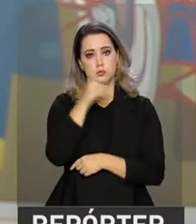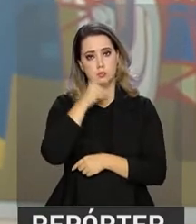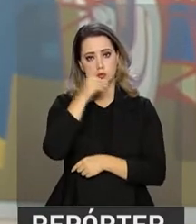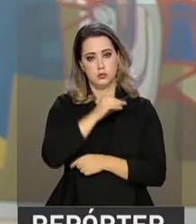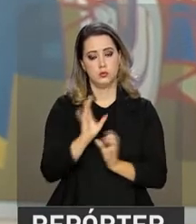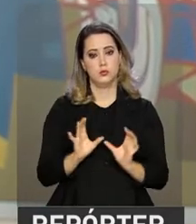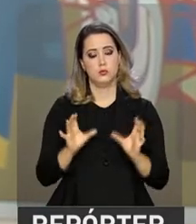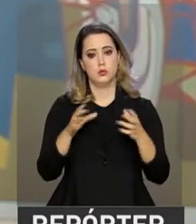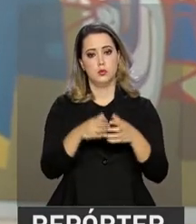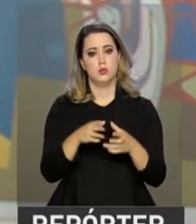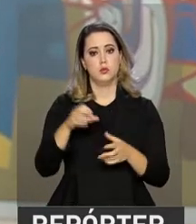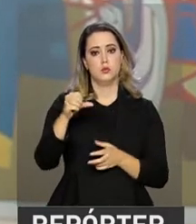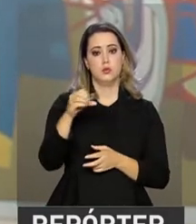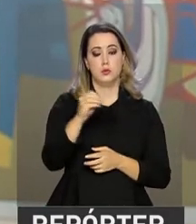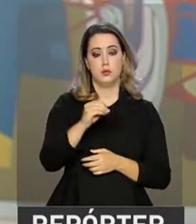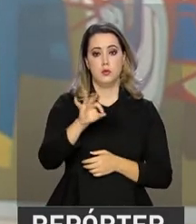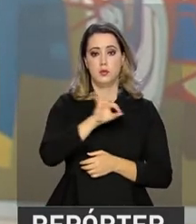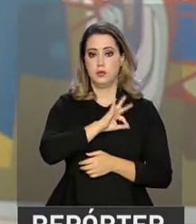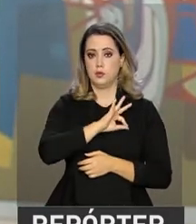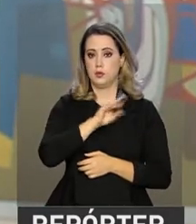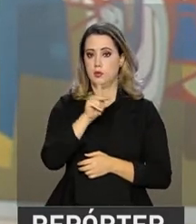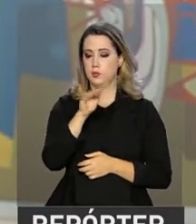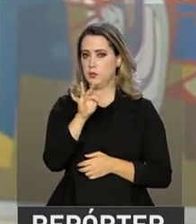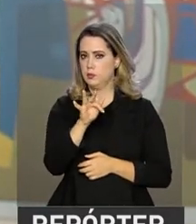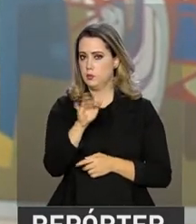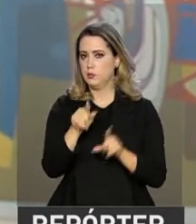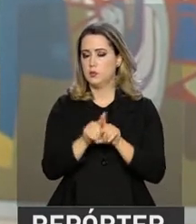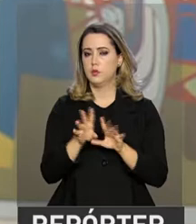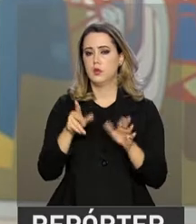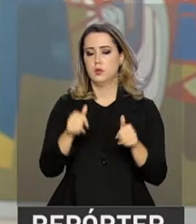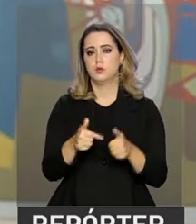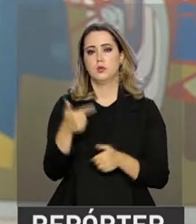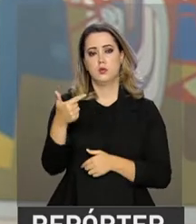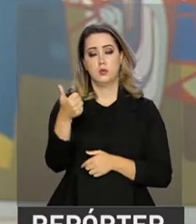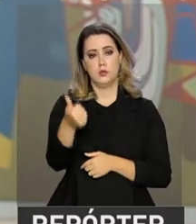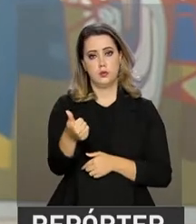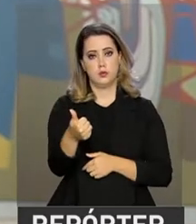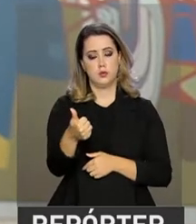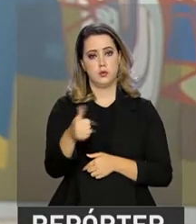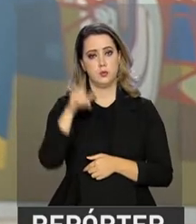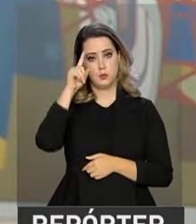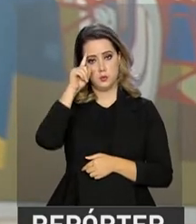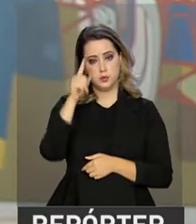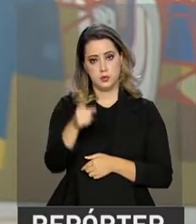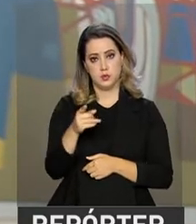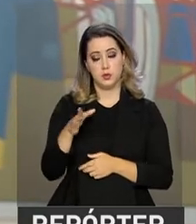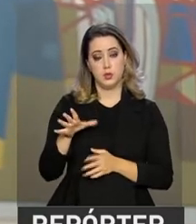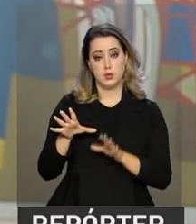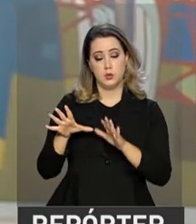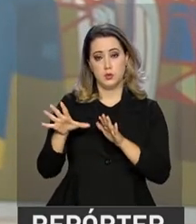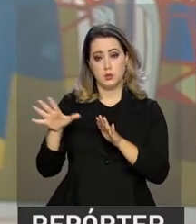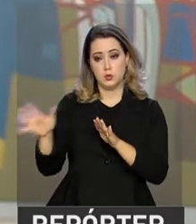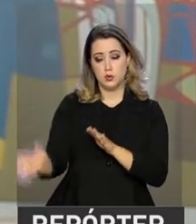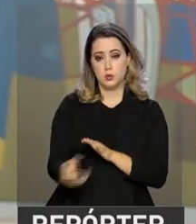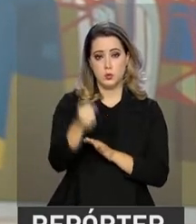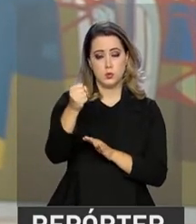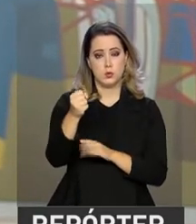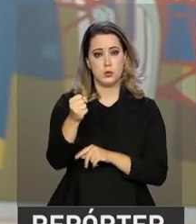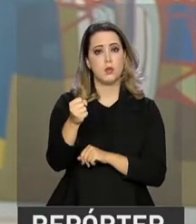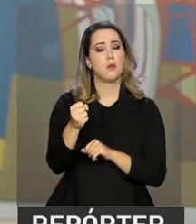operação contou com 90 policiais federais foram emitidos ao todo 21 mandados de busca e apreensão